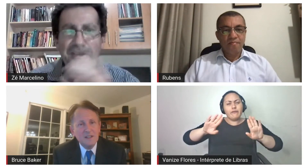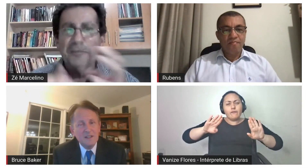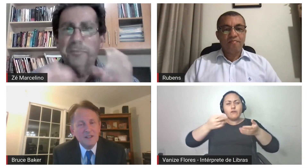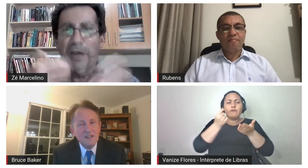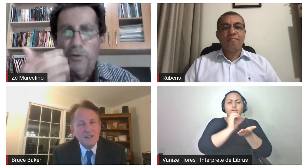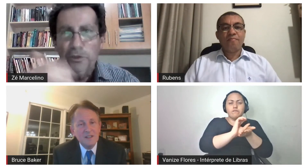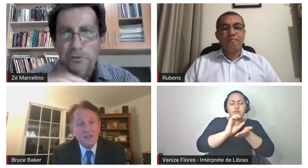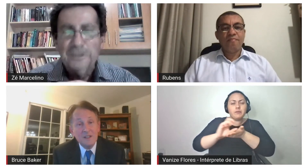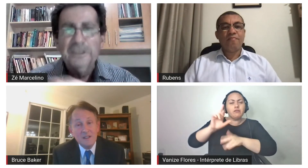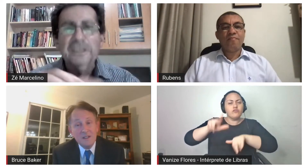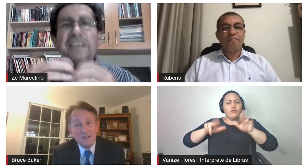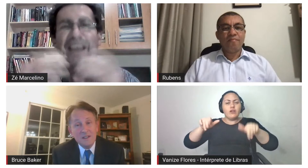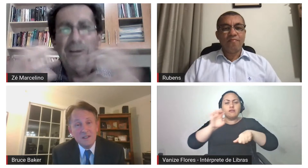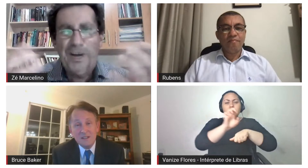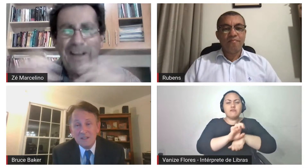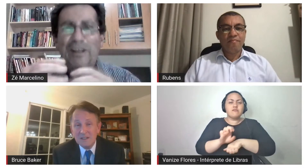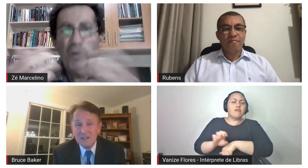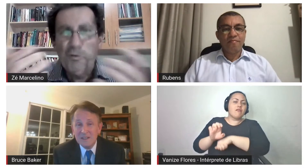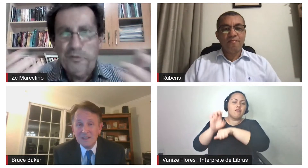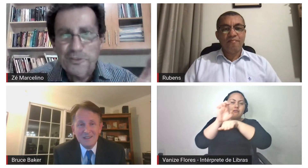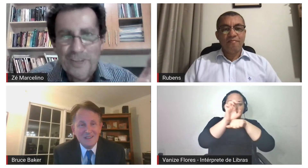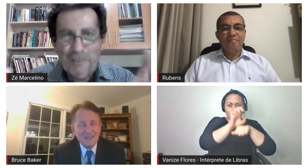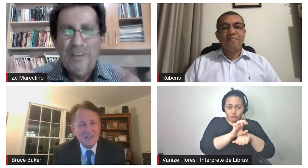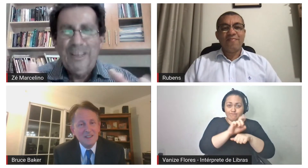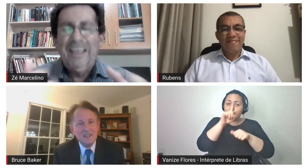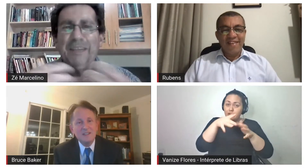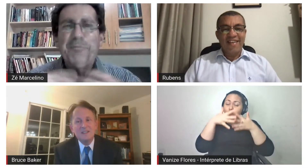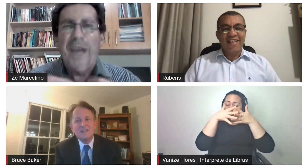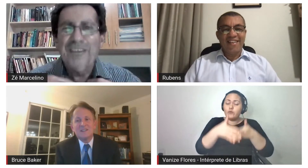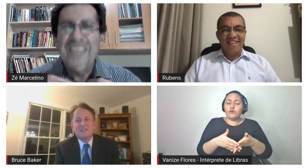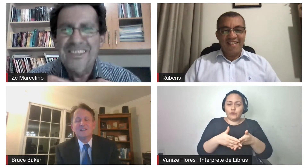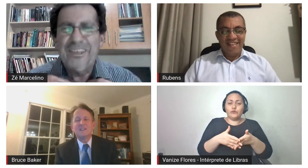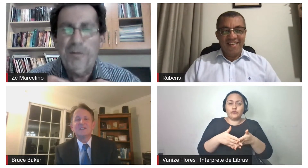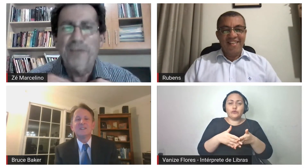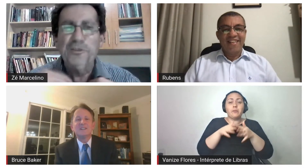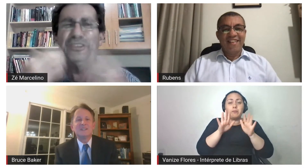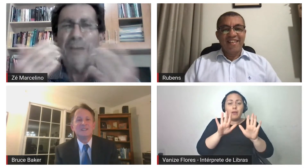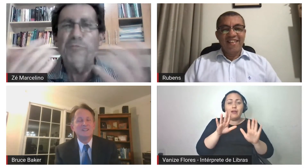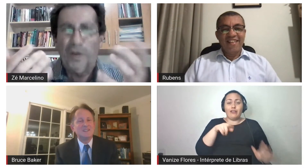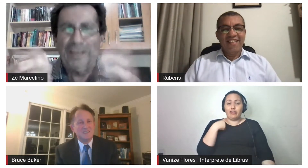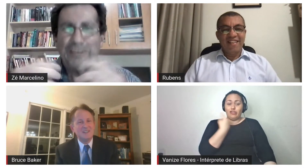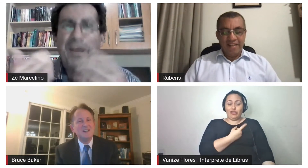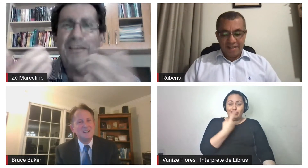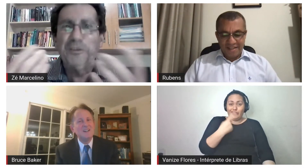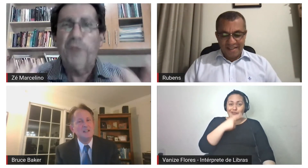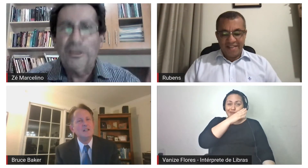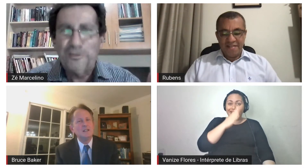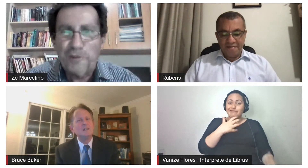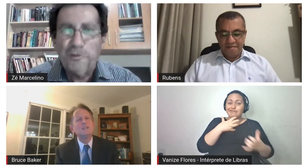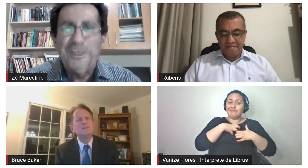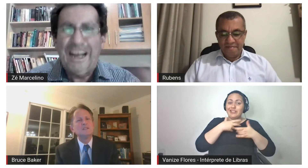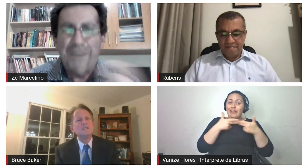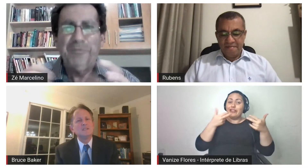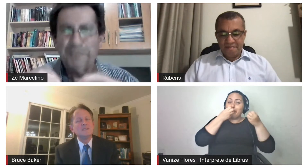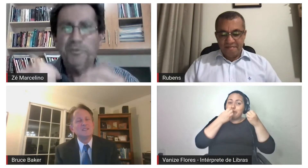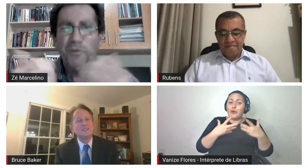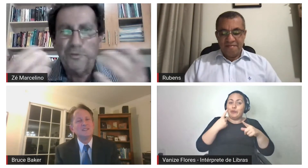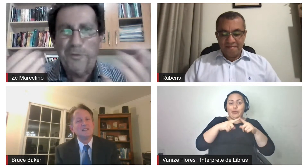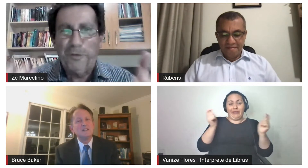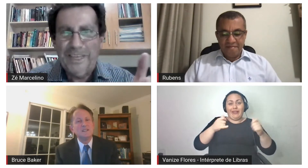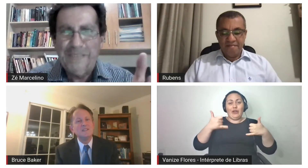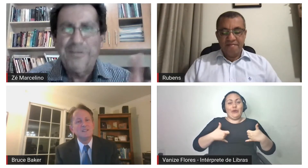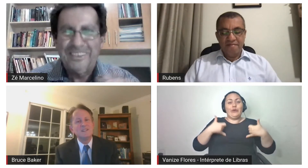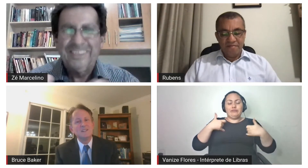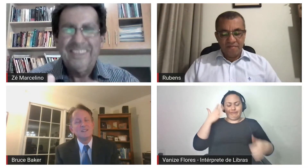de um estado para outro e que é uma confusão. Para a gente é uma notícia boa, quer dizer, o Brasil pode se orgulhar, mesmo com